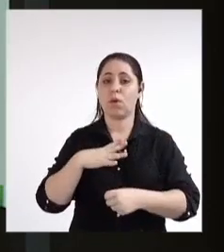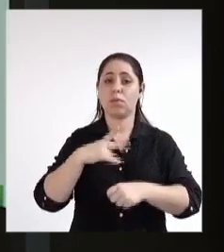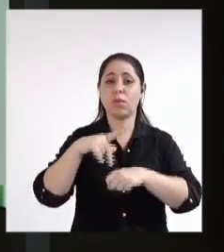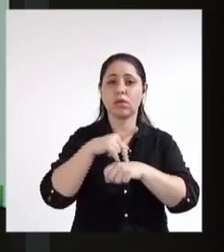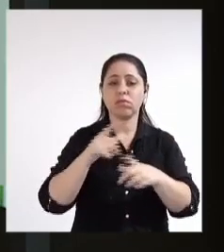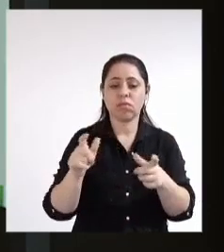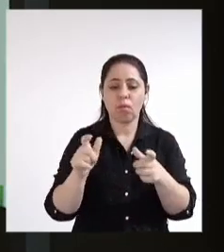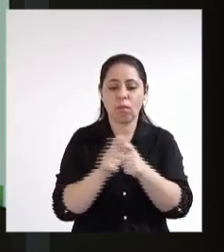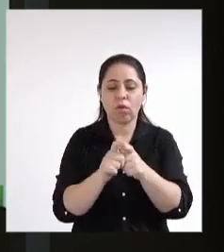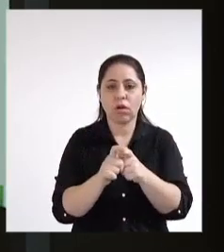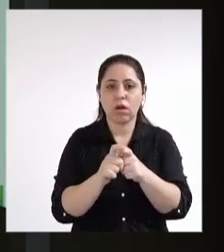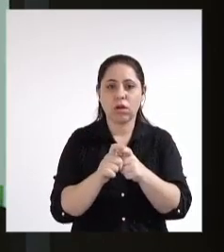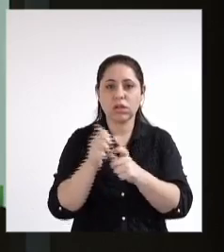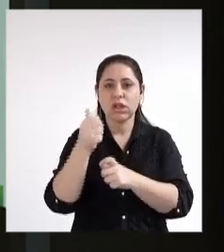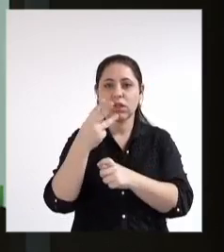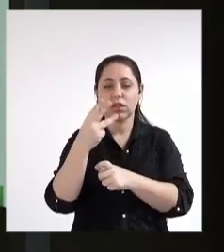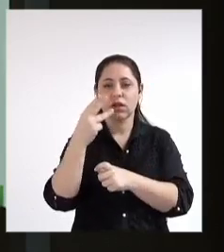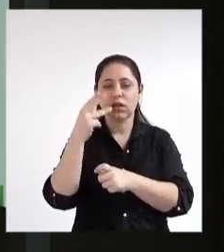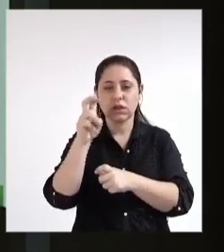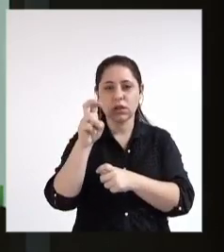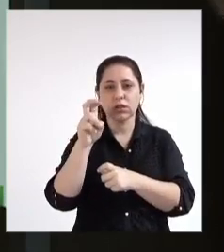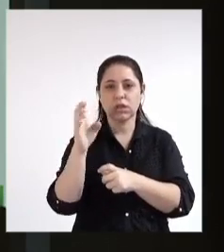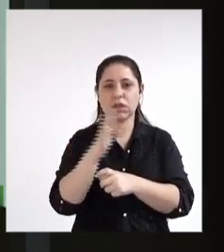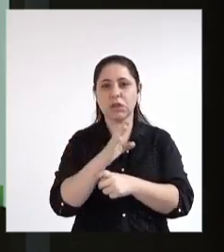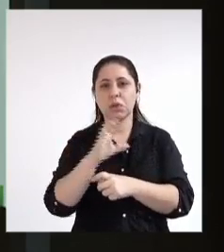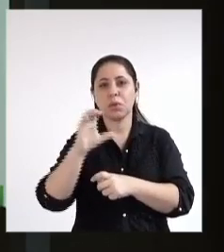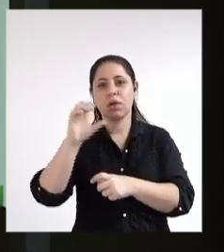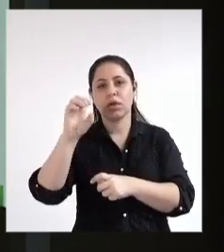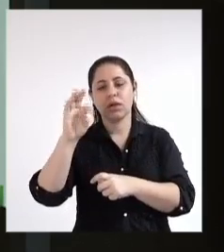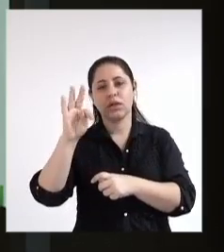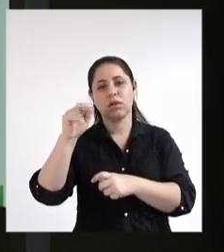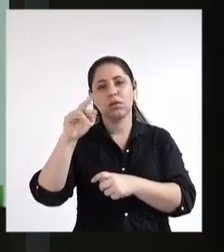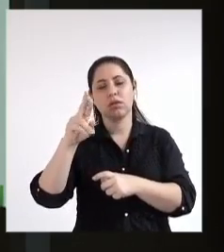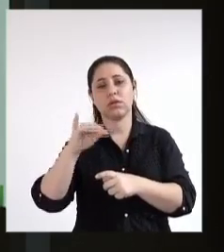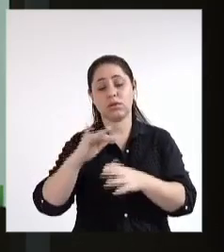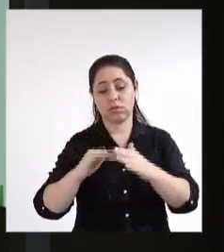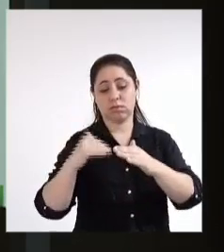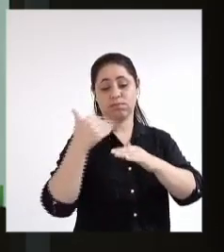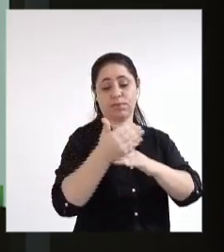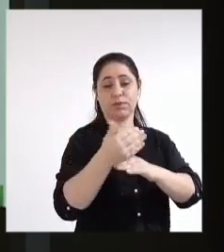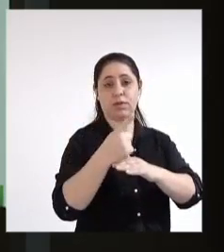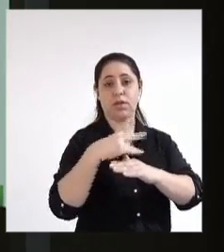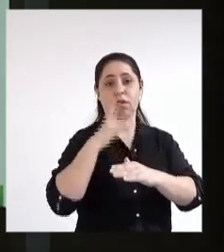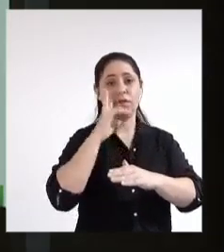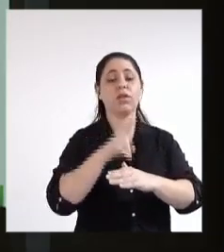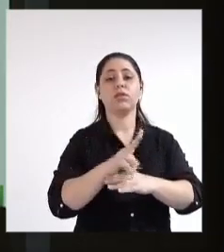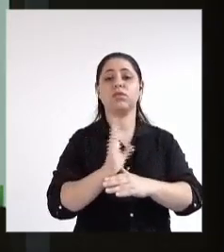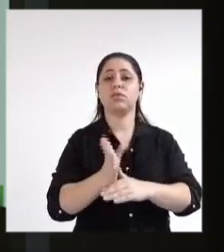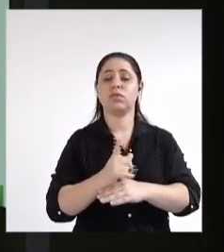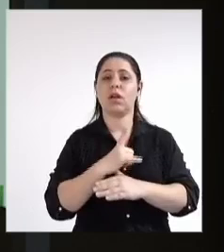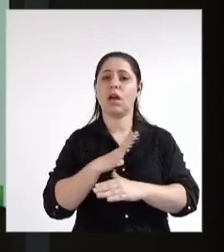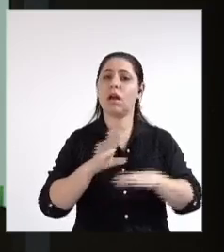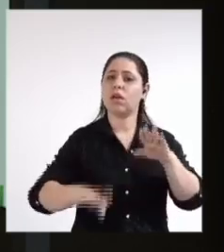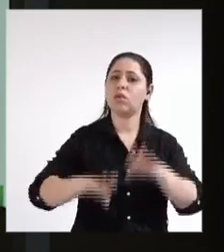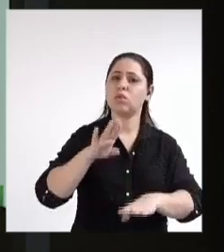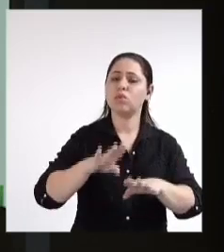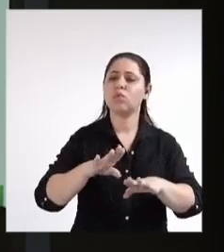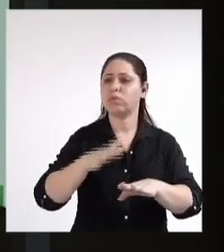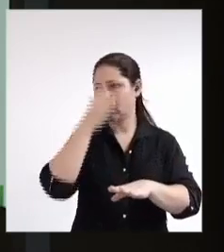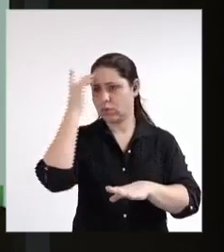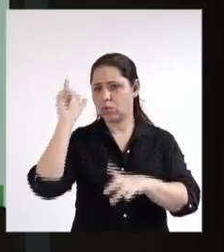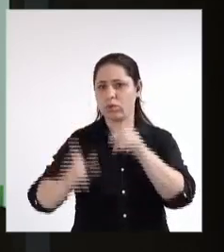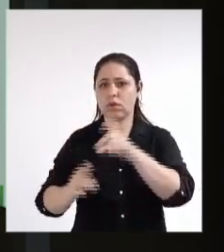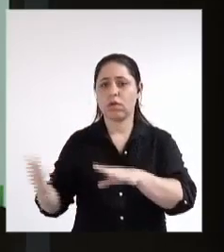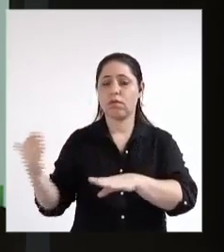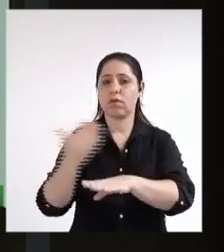melhor parque 935 hectares aqui em campo grande aqui do lado e atravessou hoje está vendo ele alguns já tiveram lá nós temos um centro de